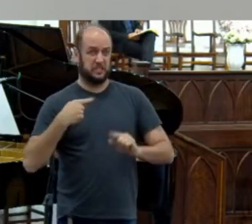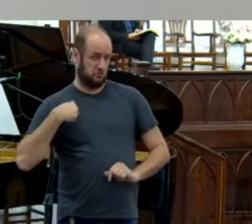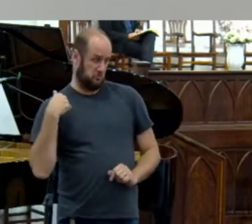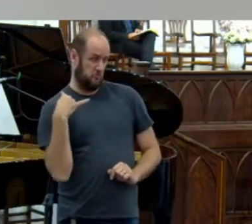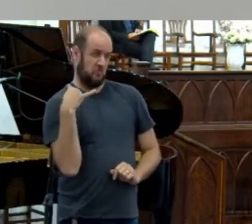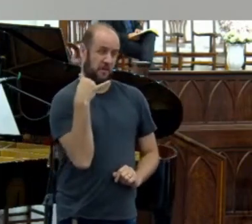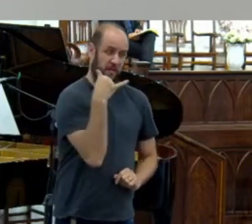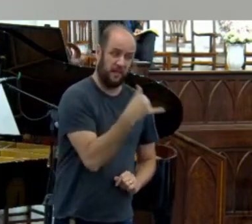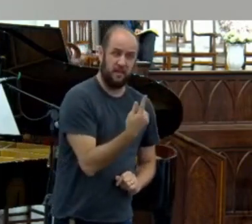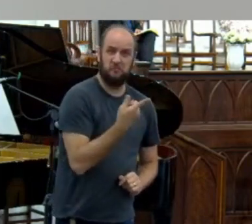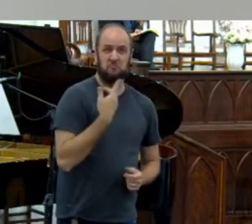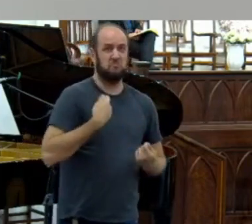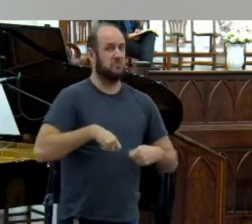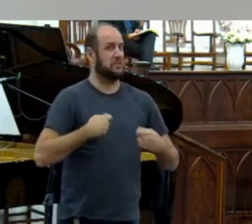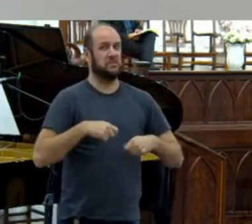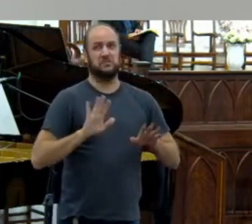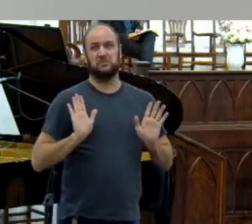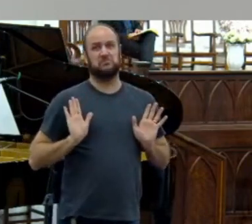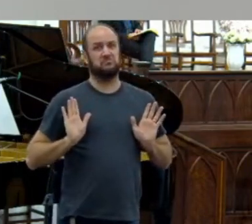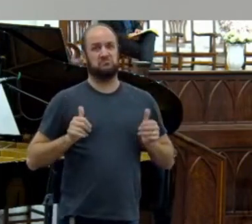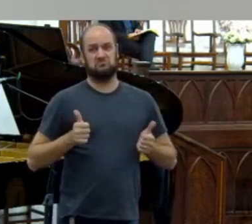prestar contas nenhuma a ti.